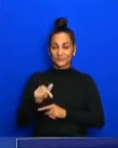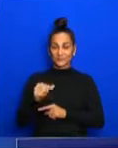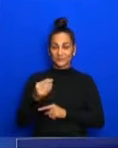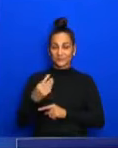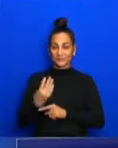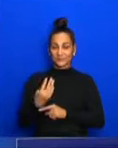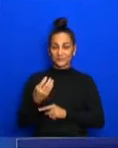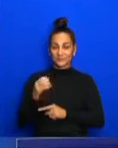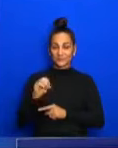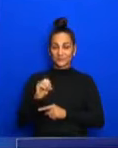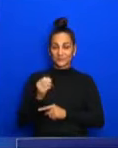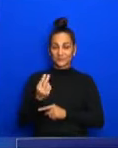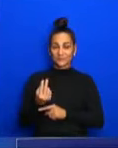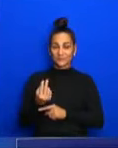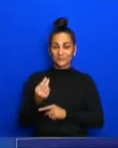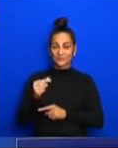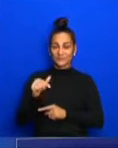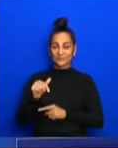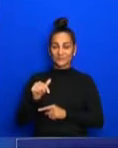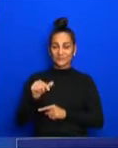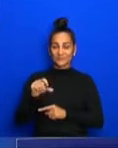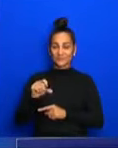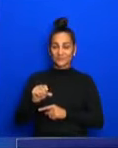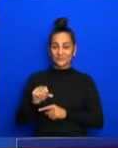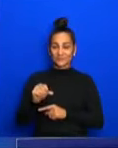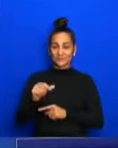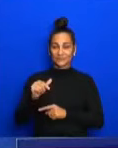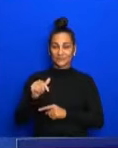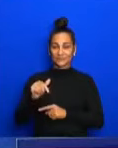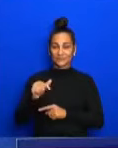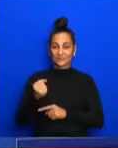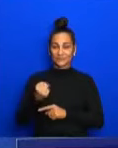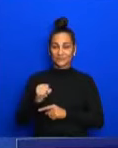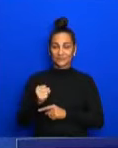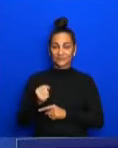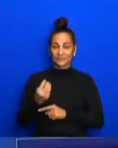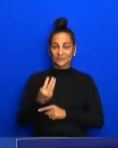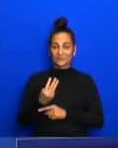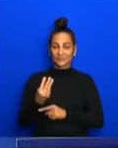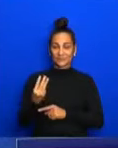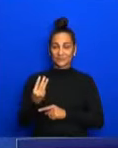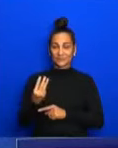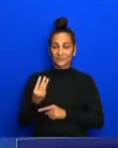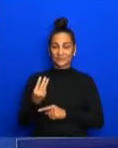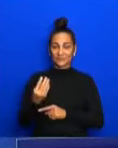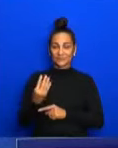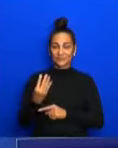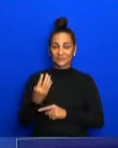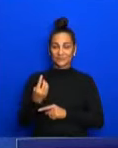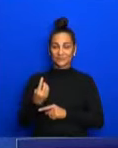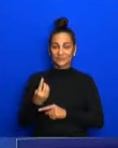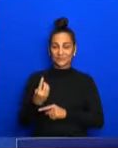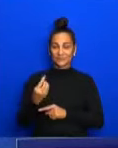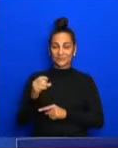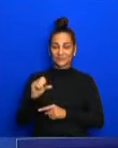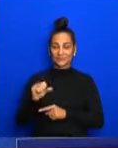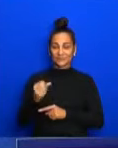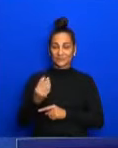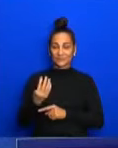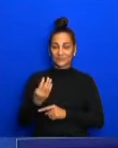15, 74, 02, 79, 78, 33,